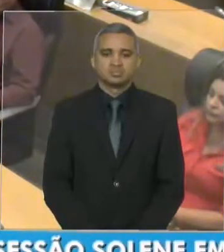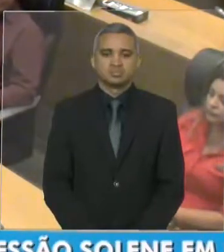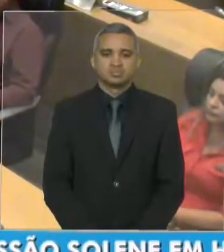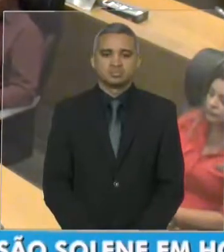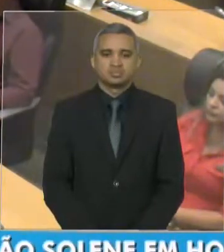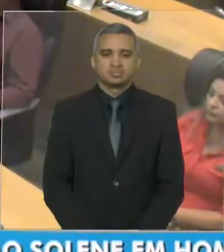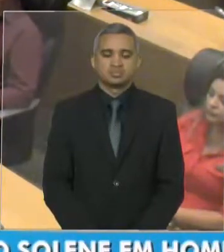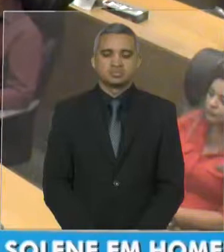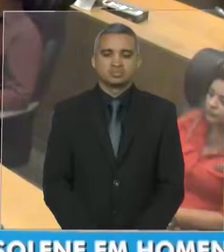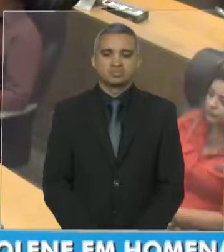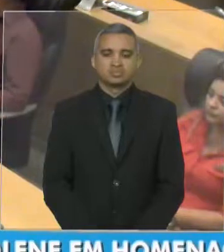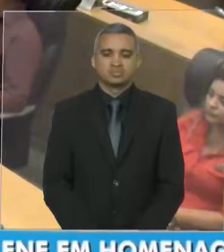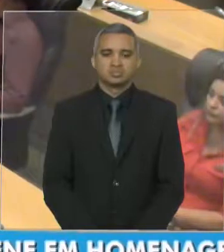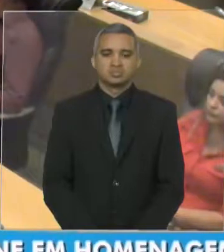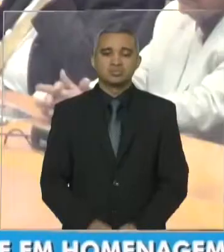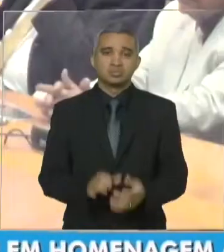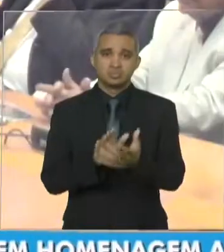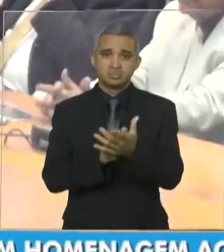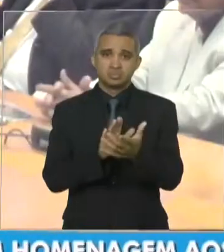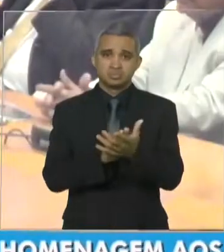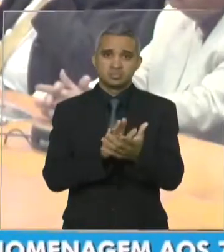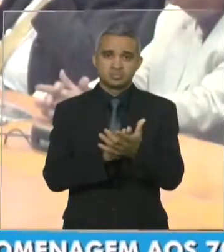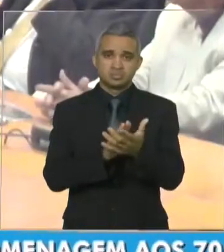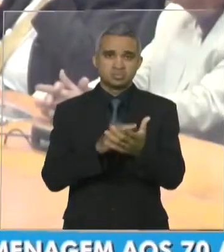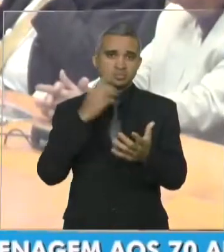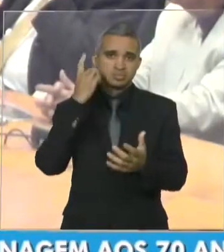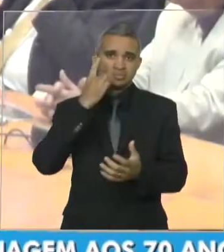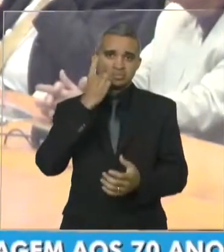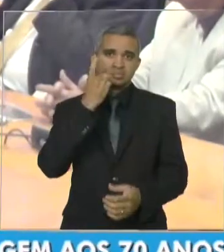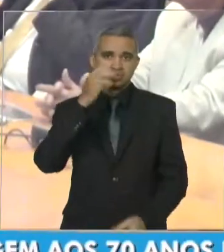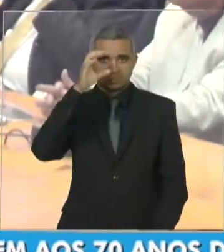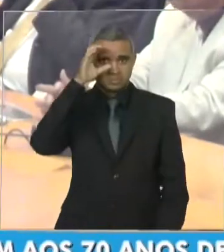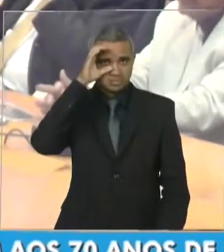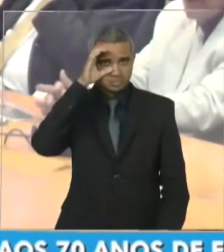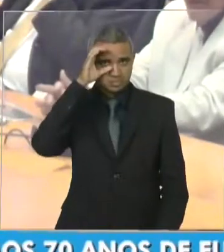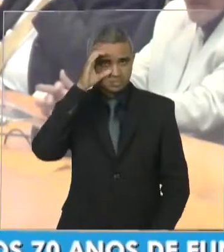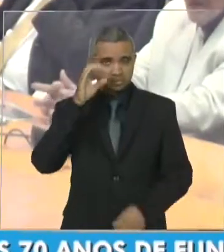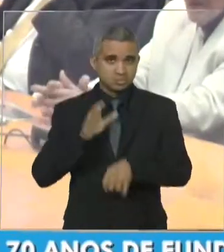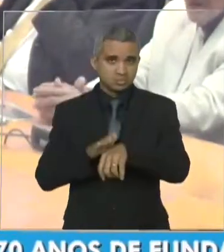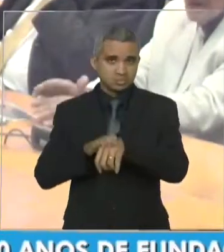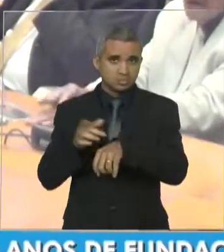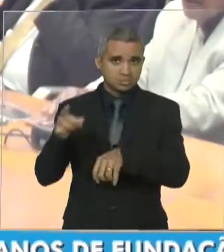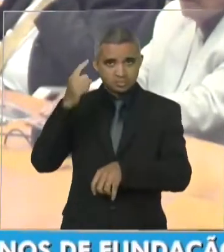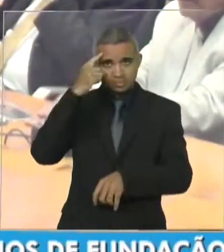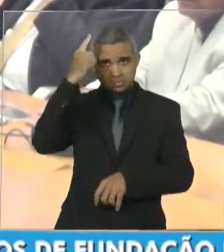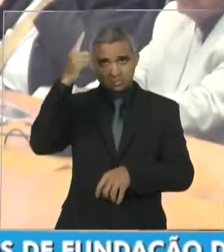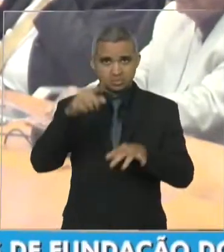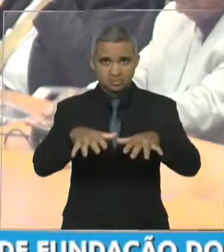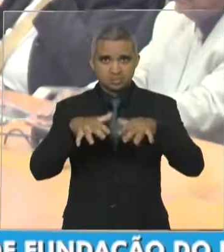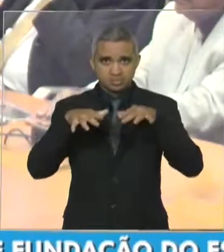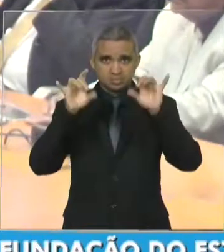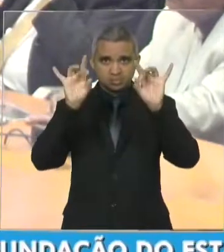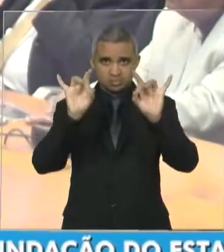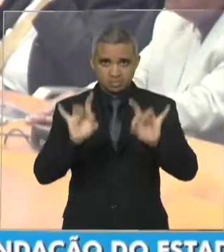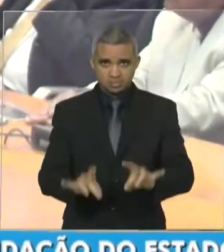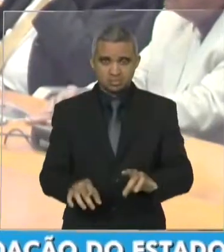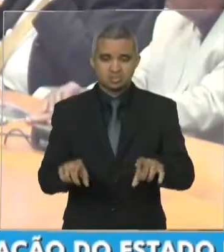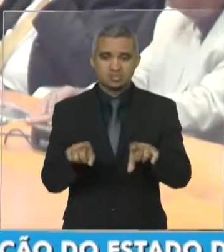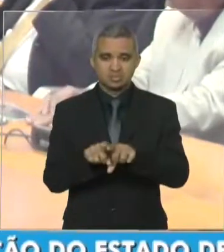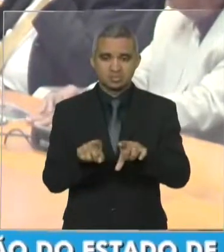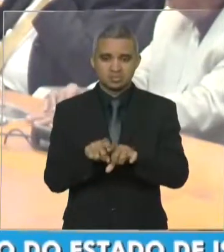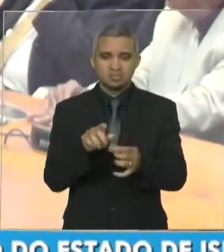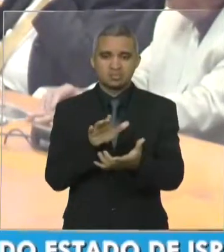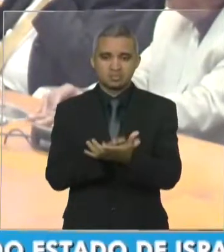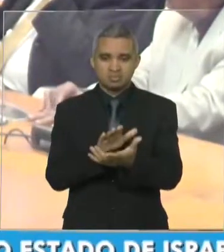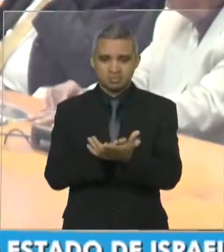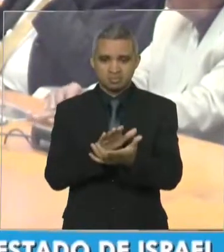Quero aqui parabenizar o deputado Cabo Campos pela iniciativa, parabenizar o deputado Cabo Campos